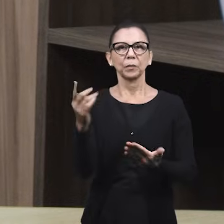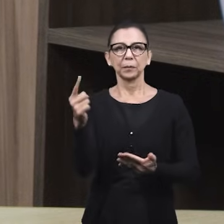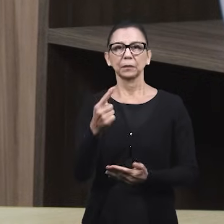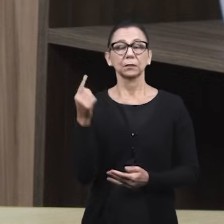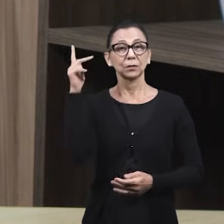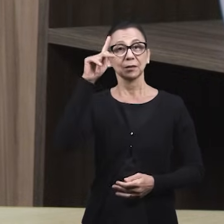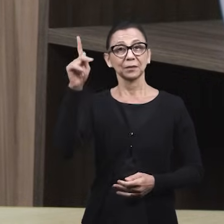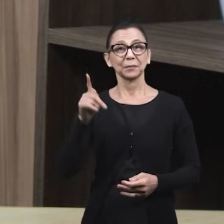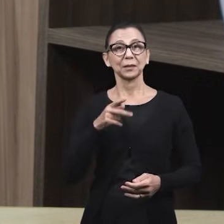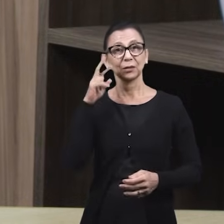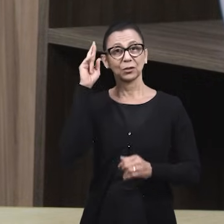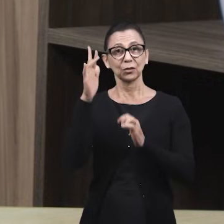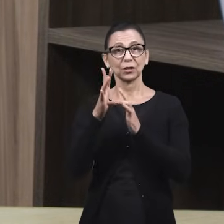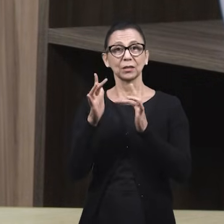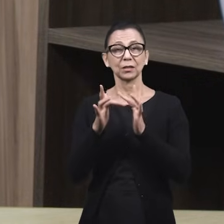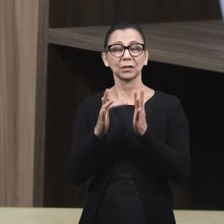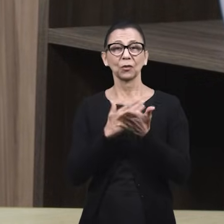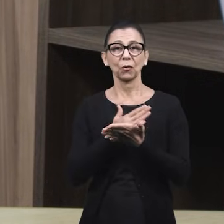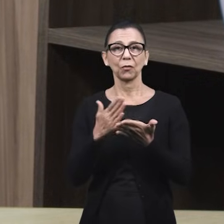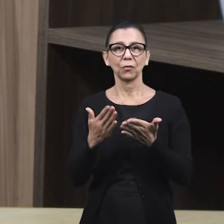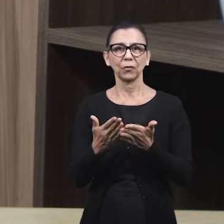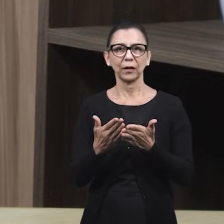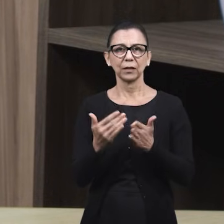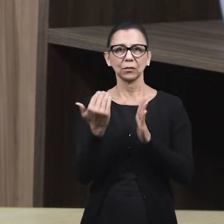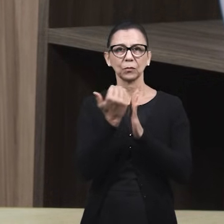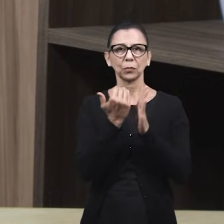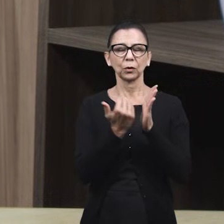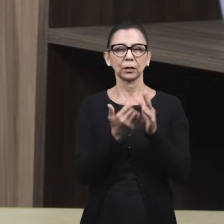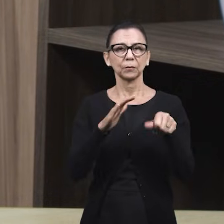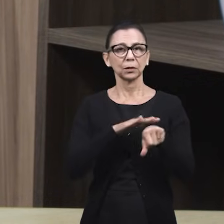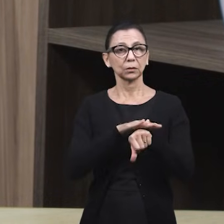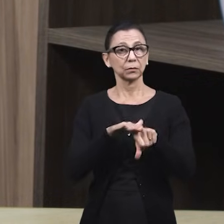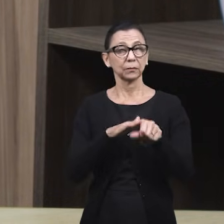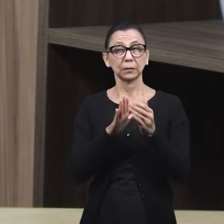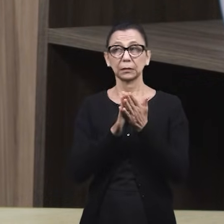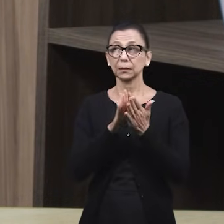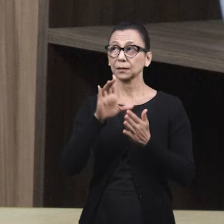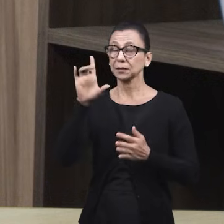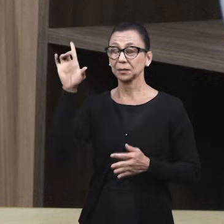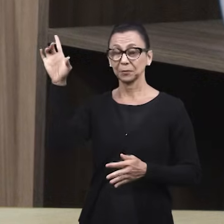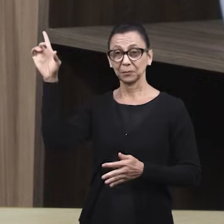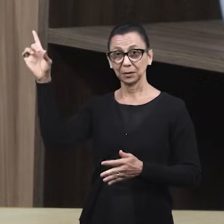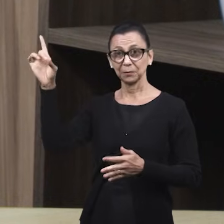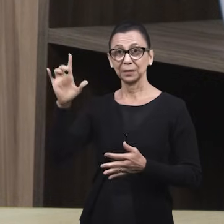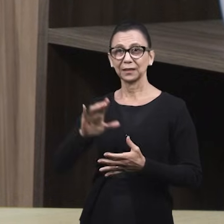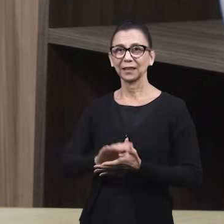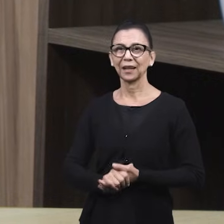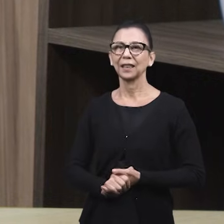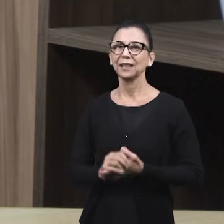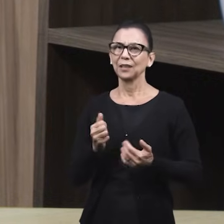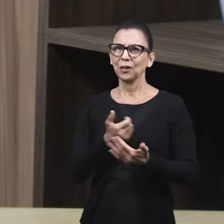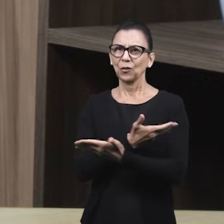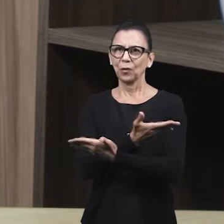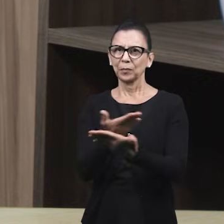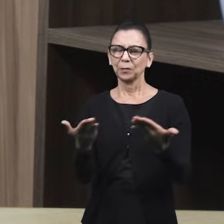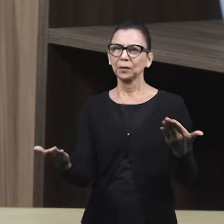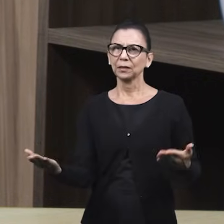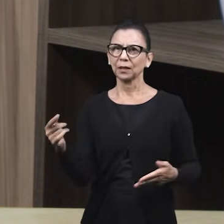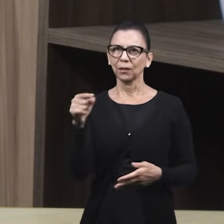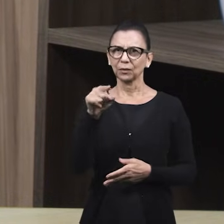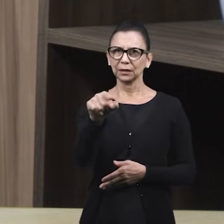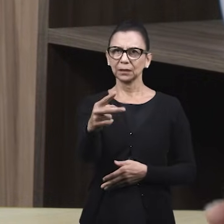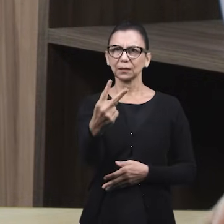Eu saúdo a todos com a paz do Senhor Jesus. Nós estamos começando mais uma edição do programa Conversas Bíblicas e a saudação